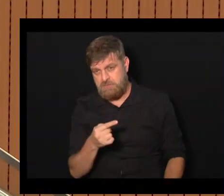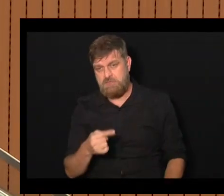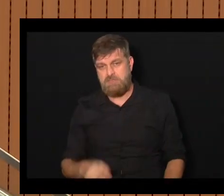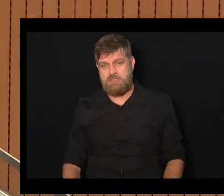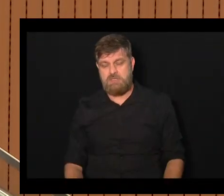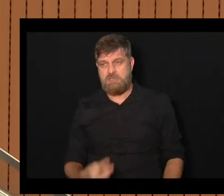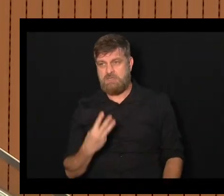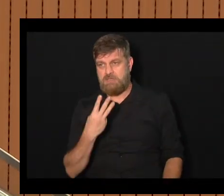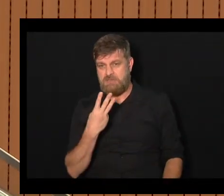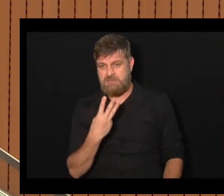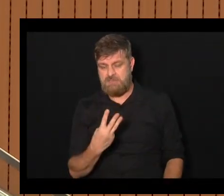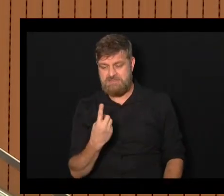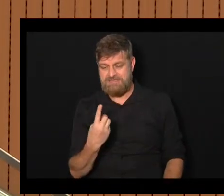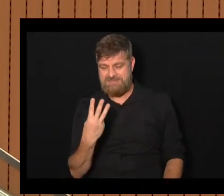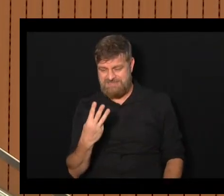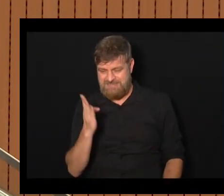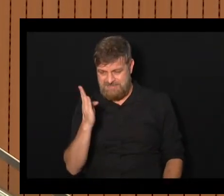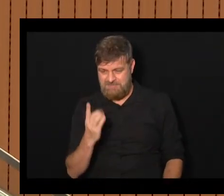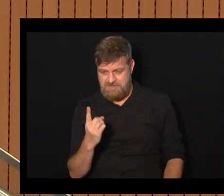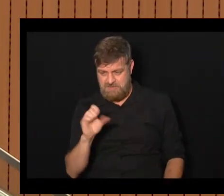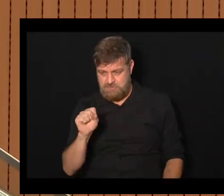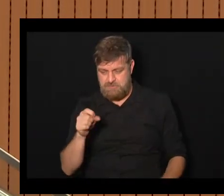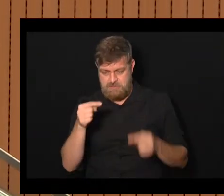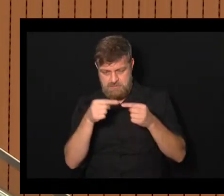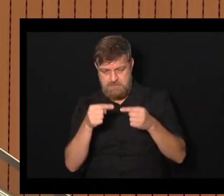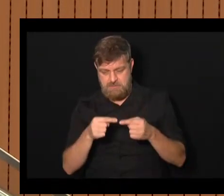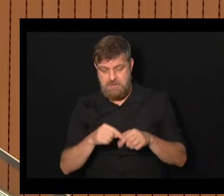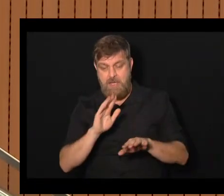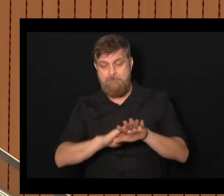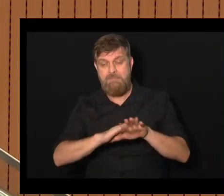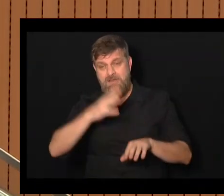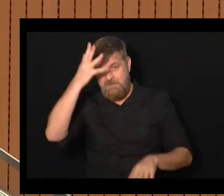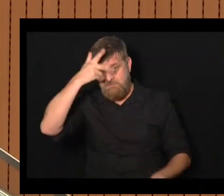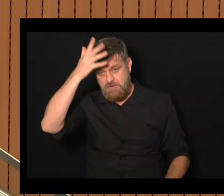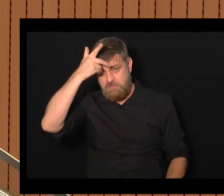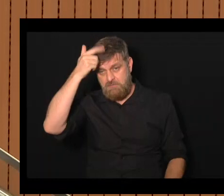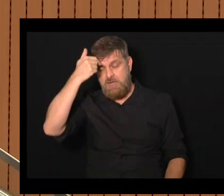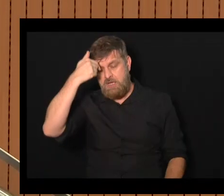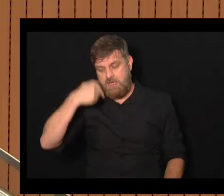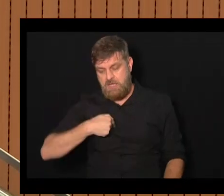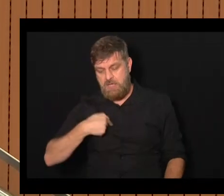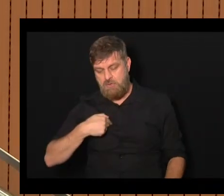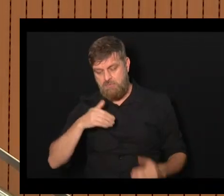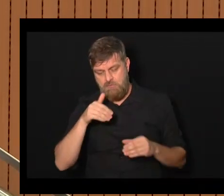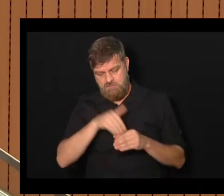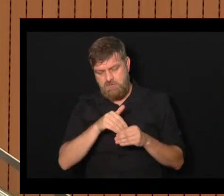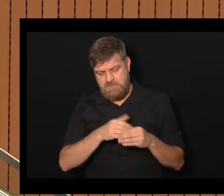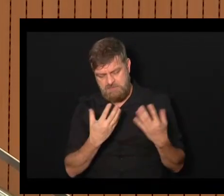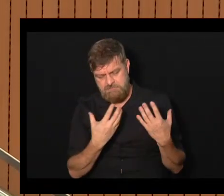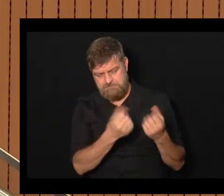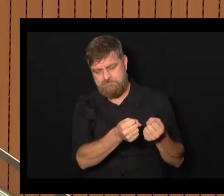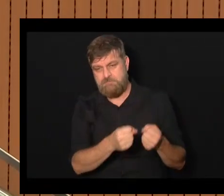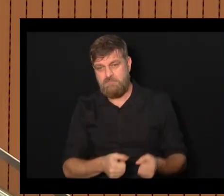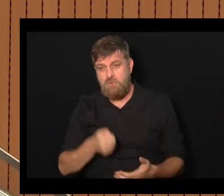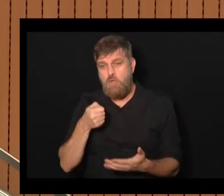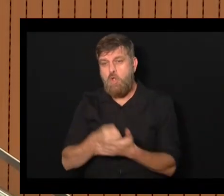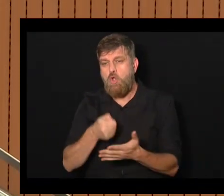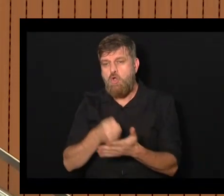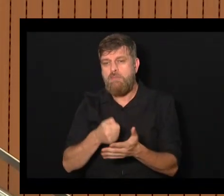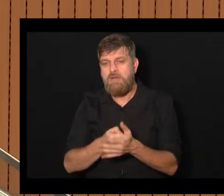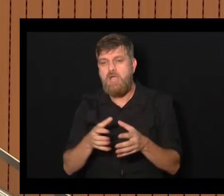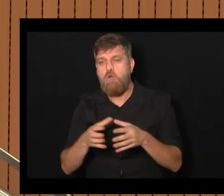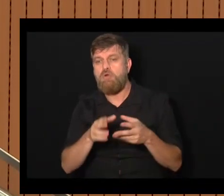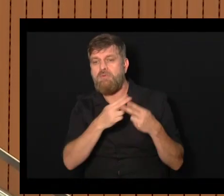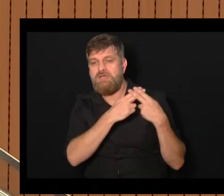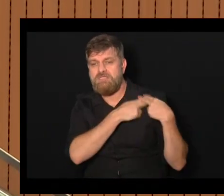lei 313 de 2018, do vereador Rodrigo da Farmadic, que obriga, né, o órgão responsável